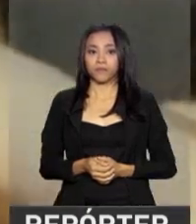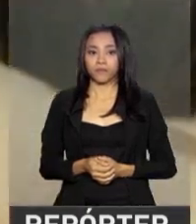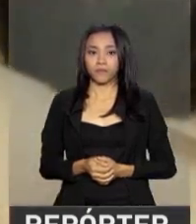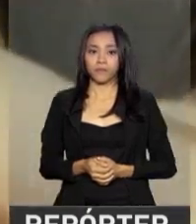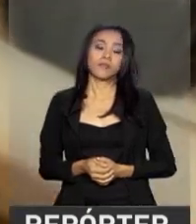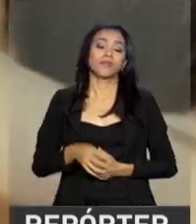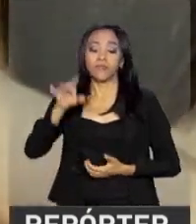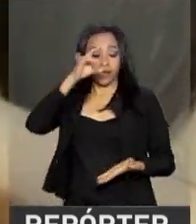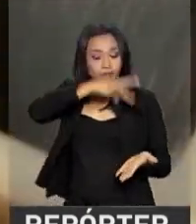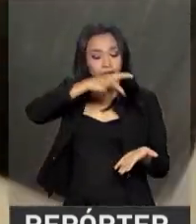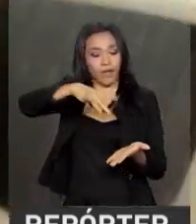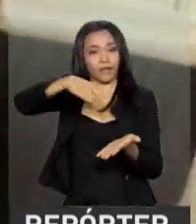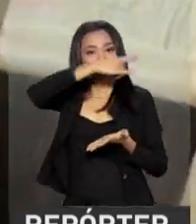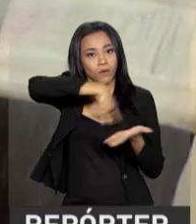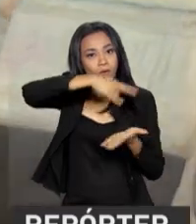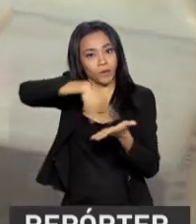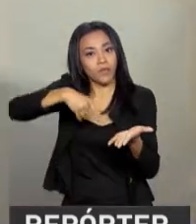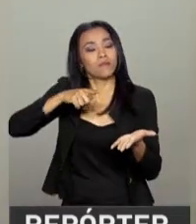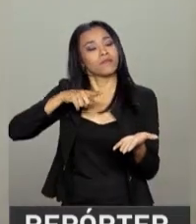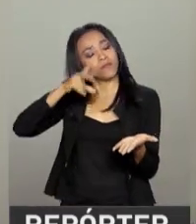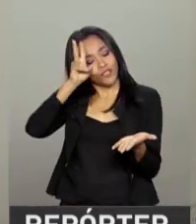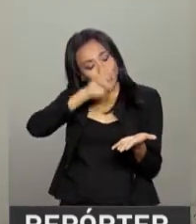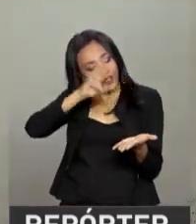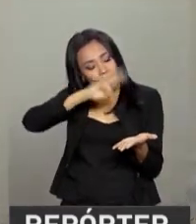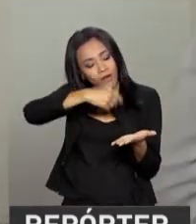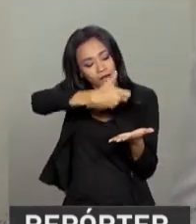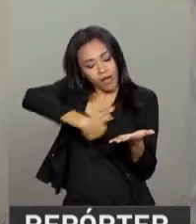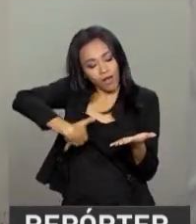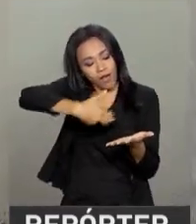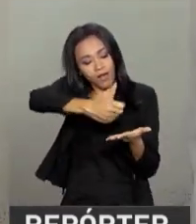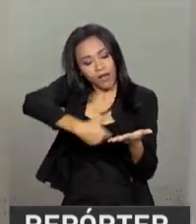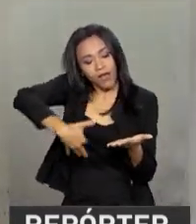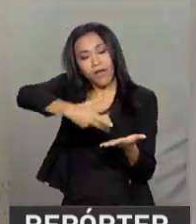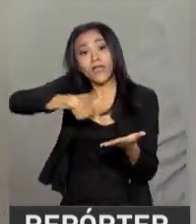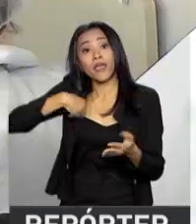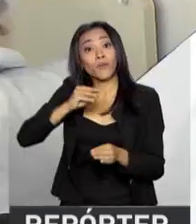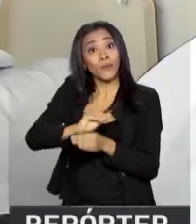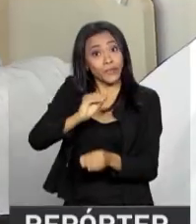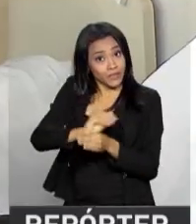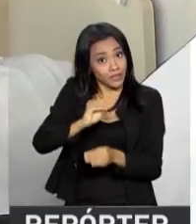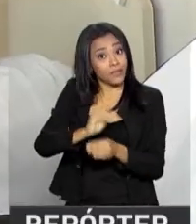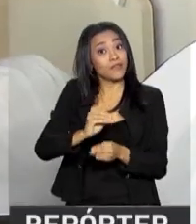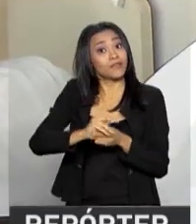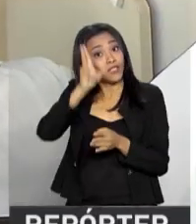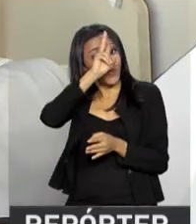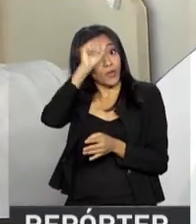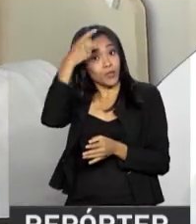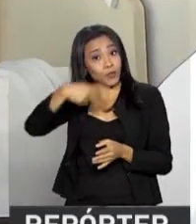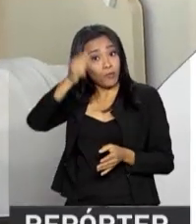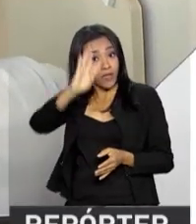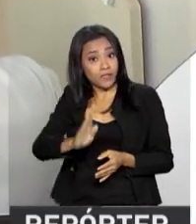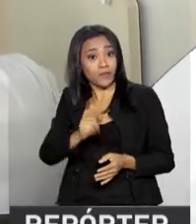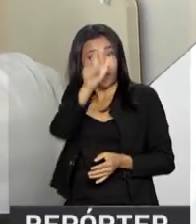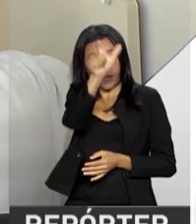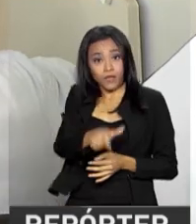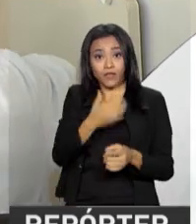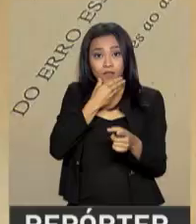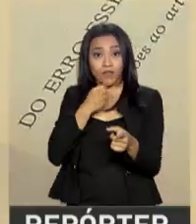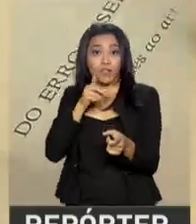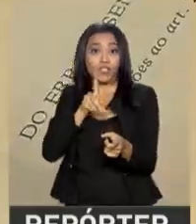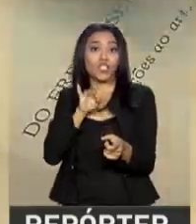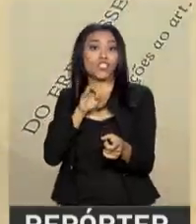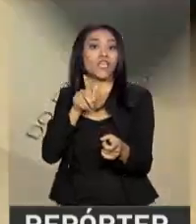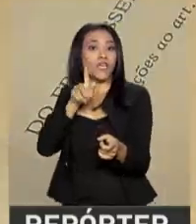cada documento conta uma história e é cuidando da memória do país que diego constrói a própria história